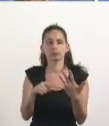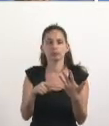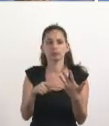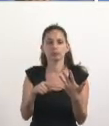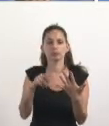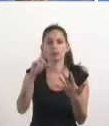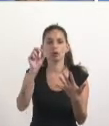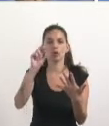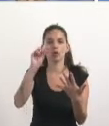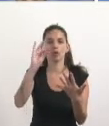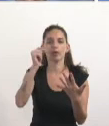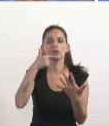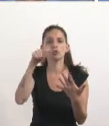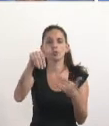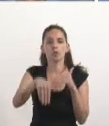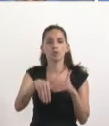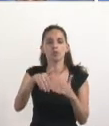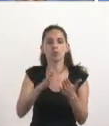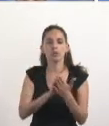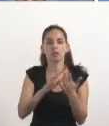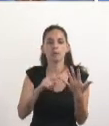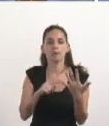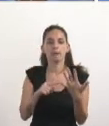senado rodas su voto por favor